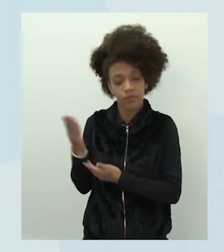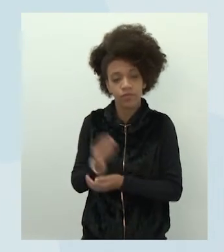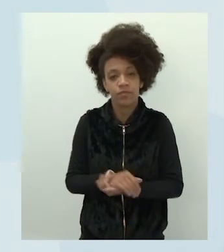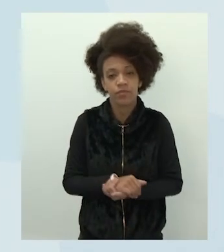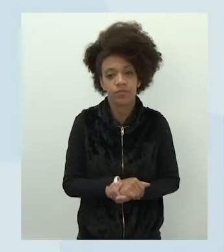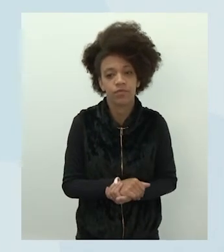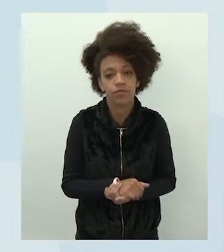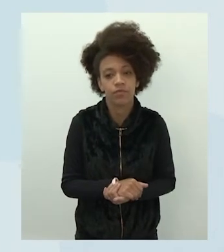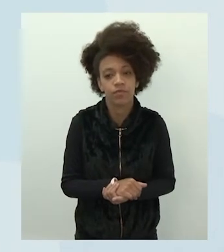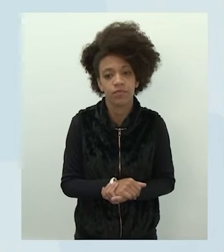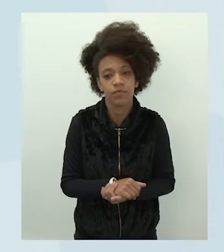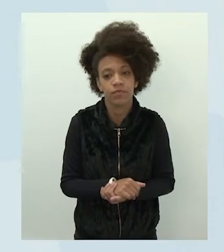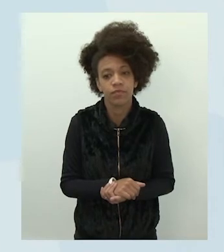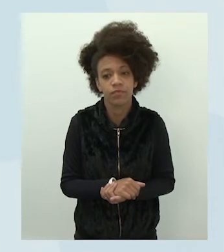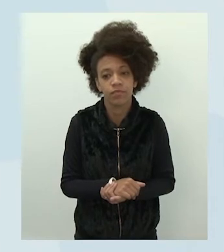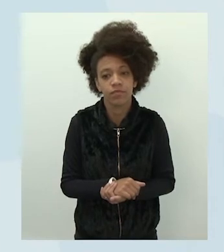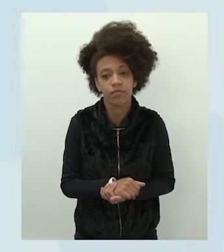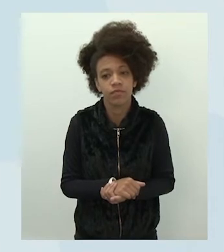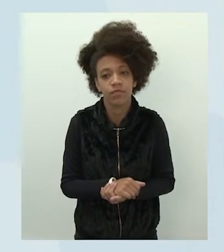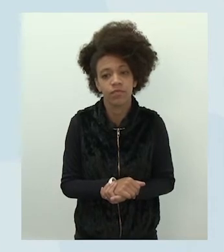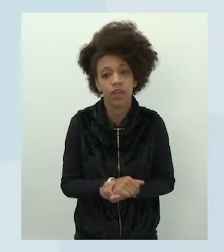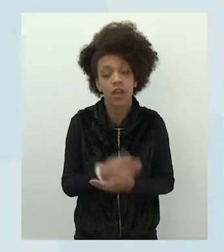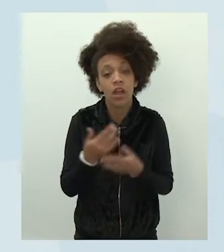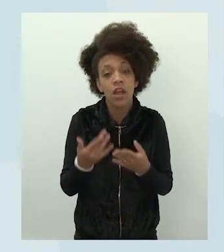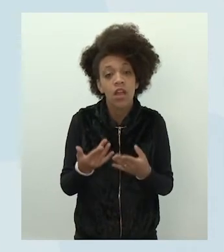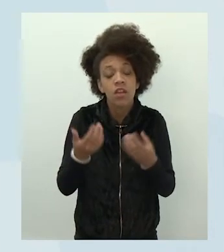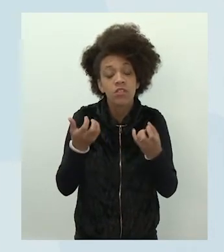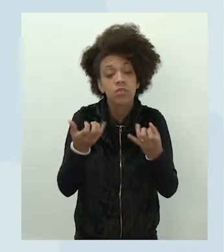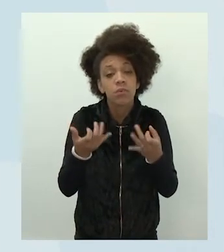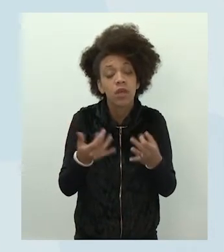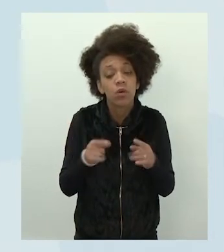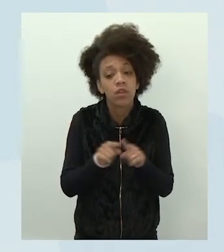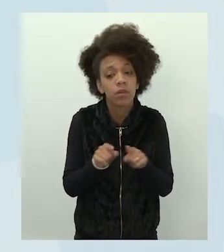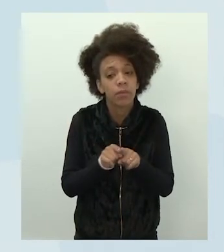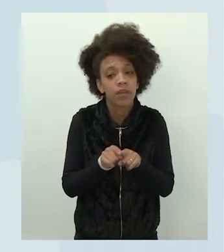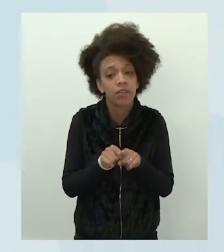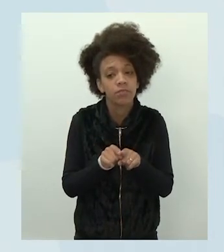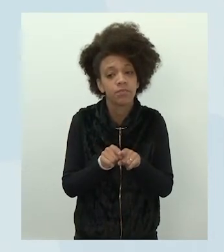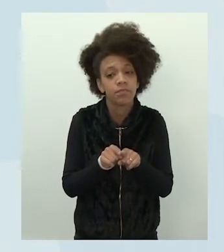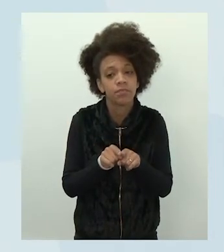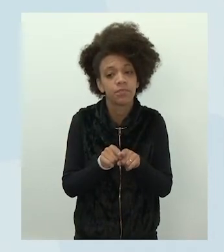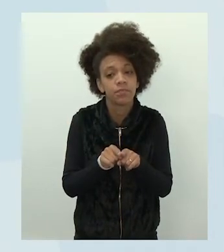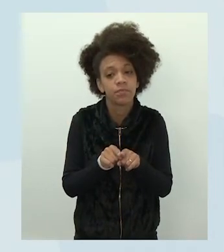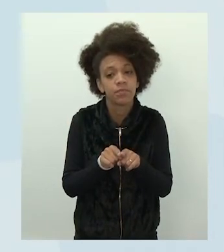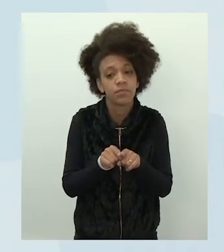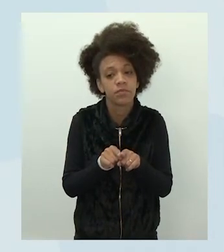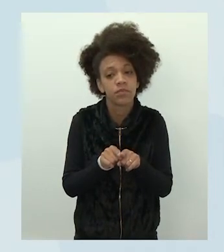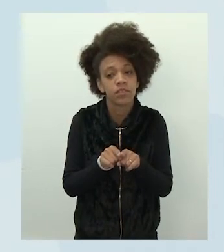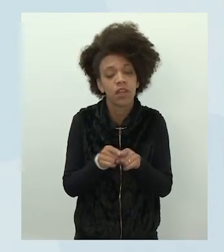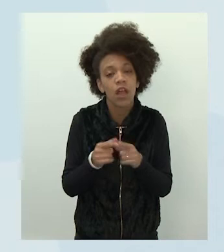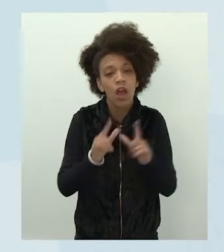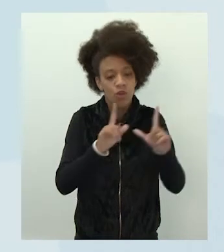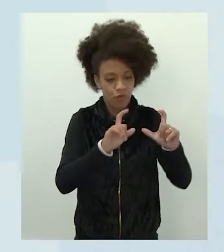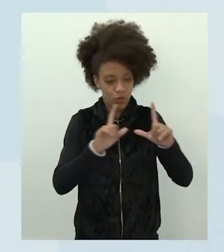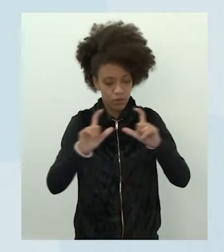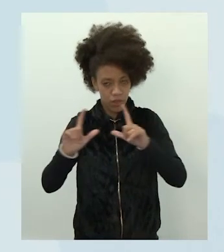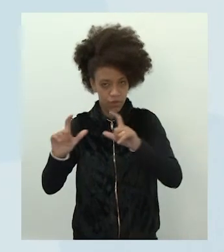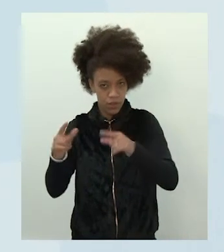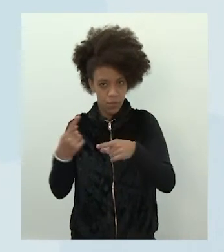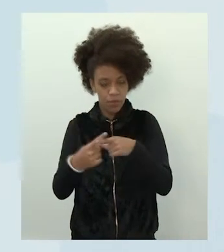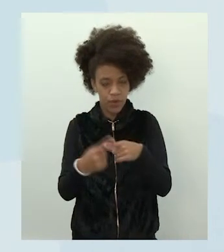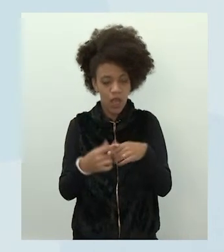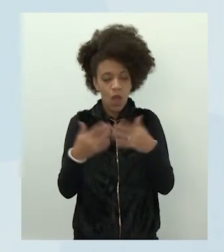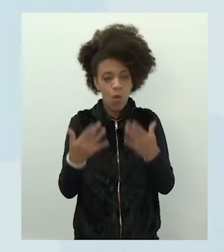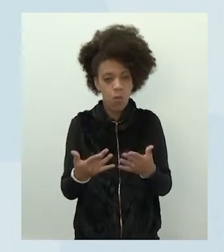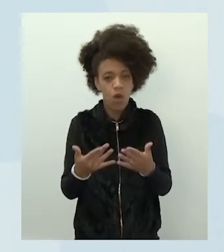E como diz ele falou, eu pus essas fotografias porque quando a gente